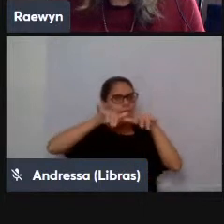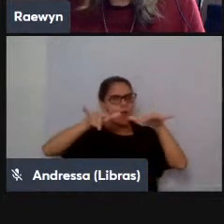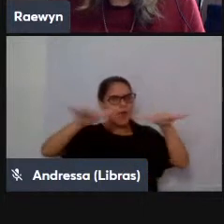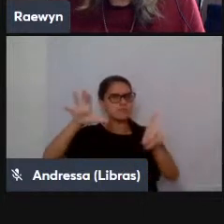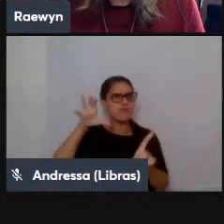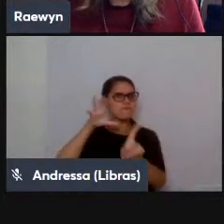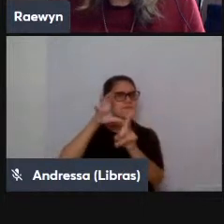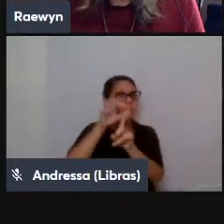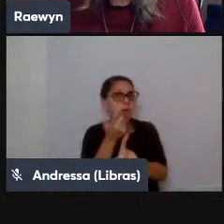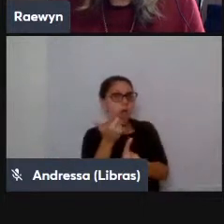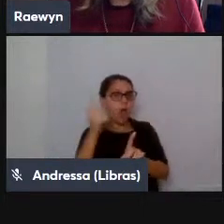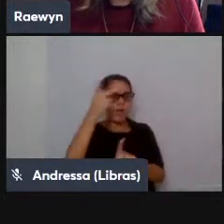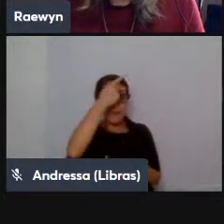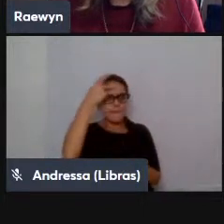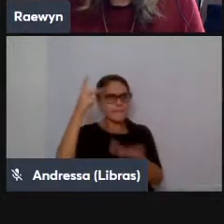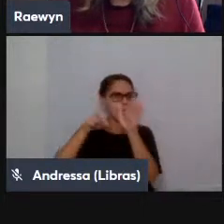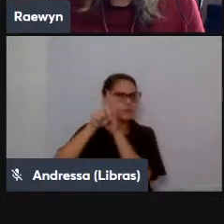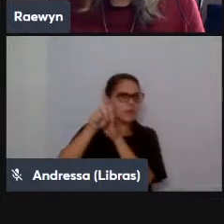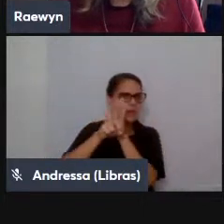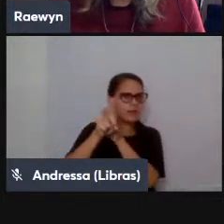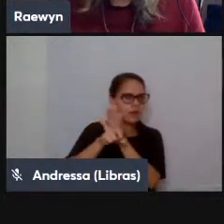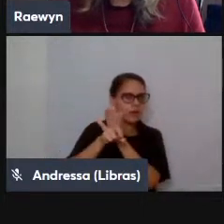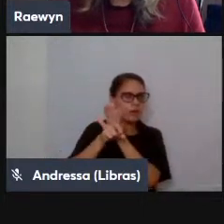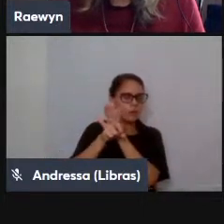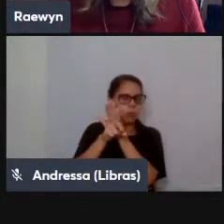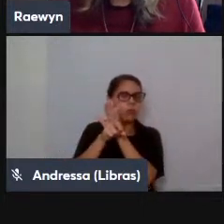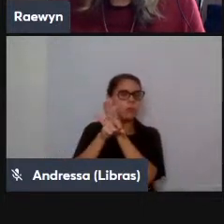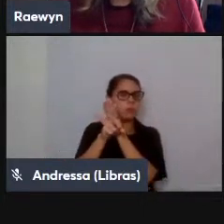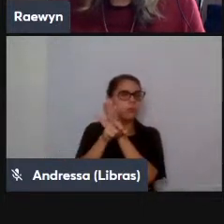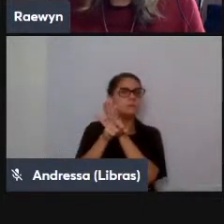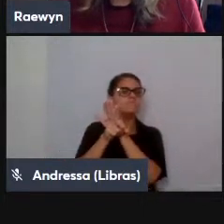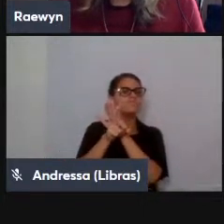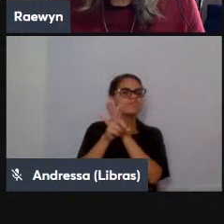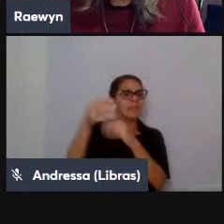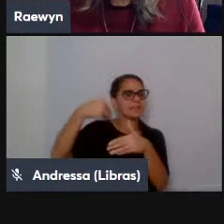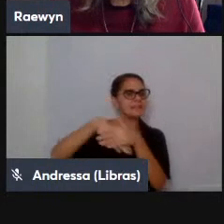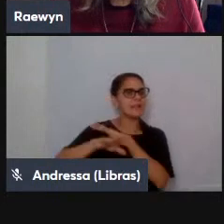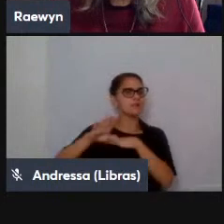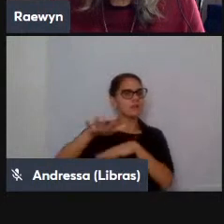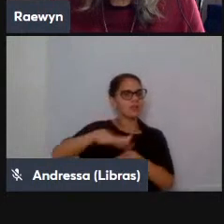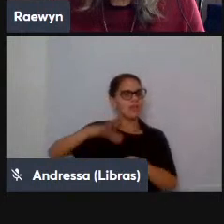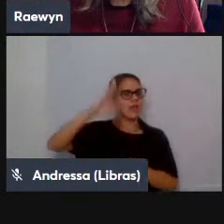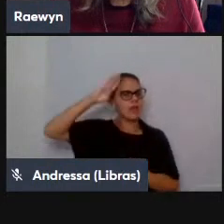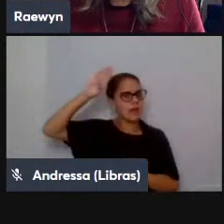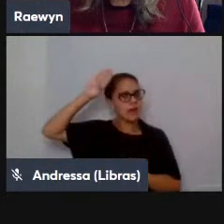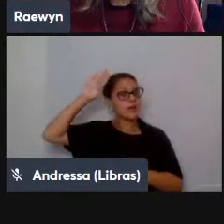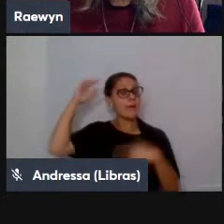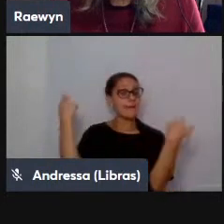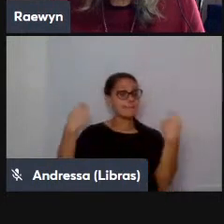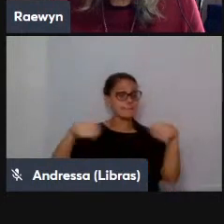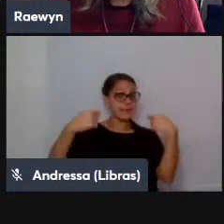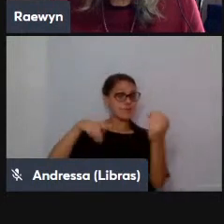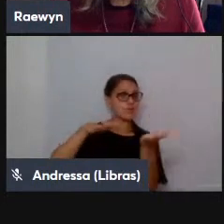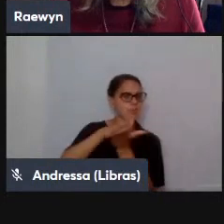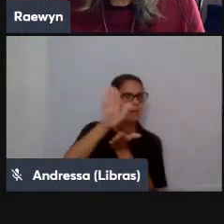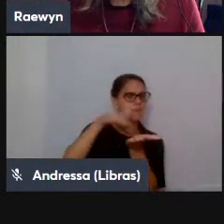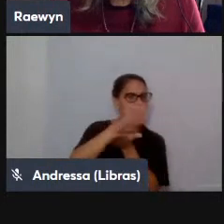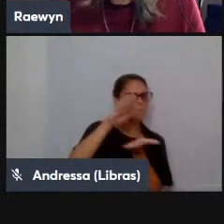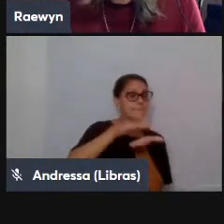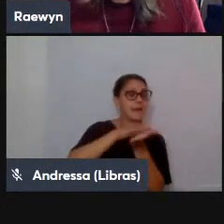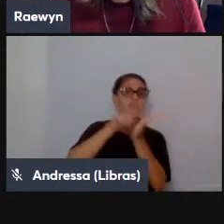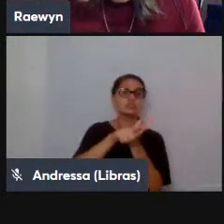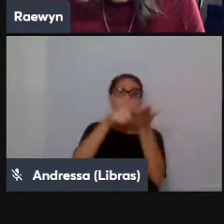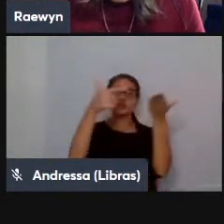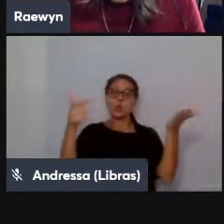influencie pesquisadores nos grandes centros globais, é preciso publicar nos jornais